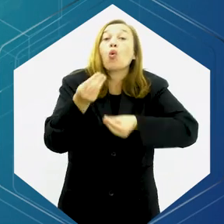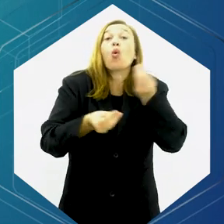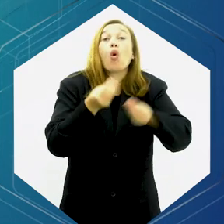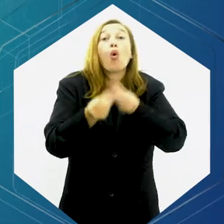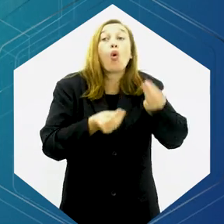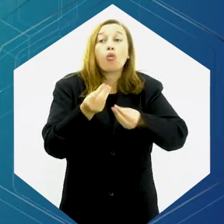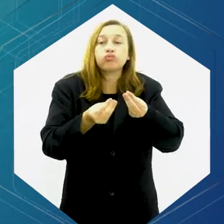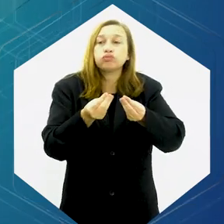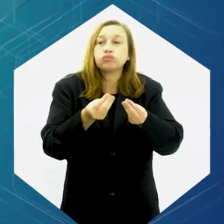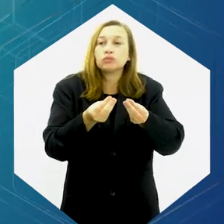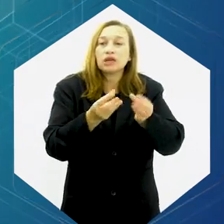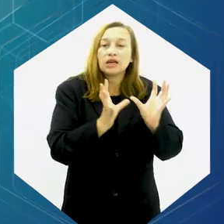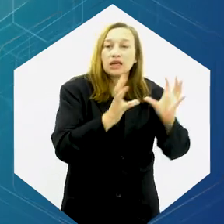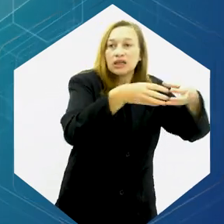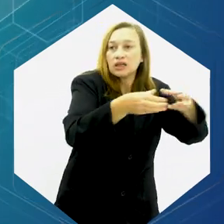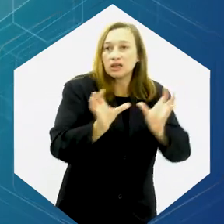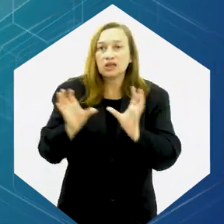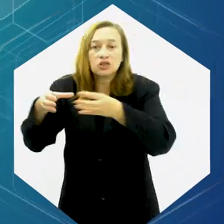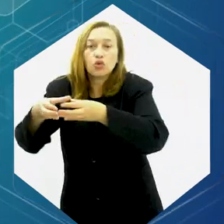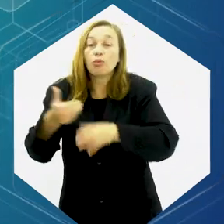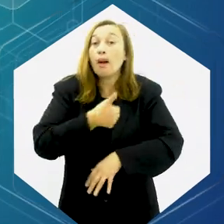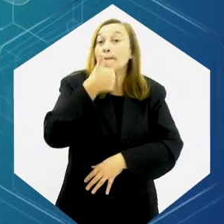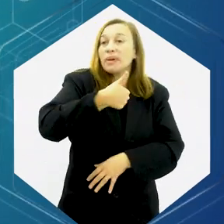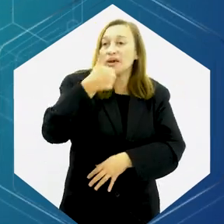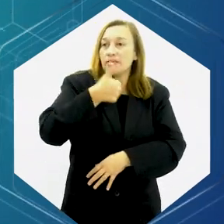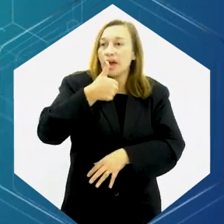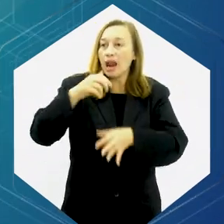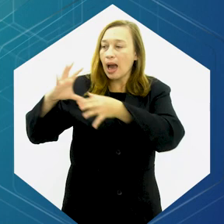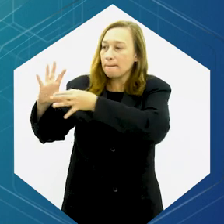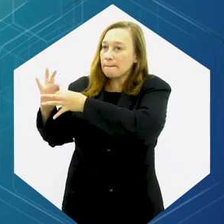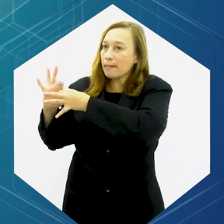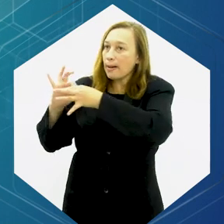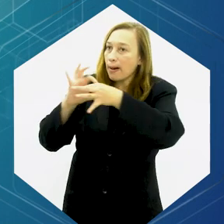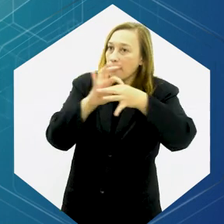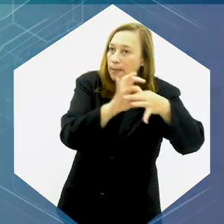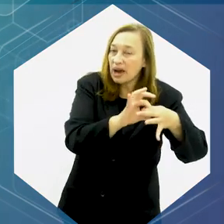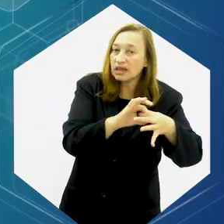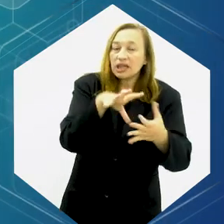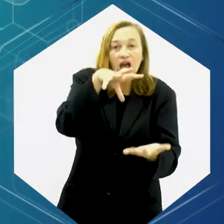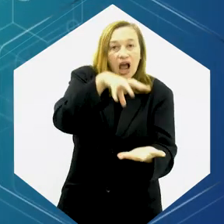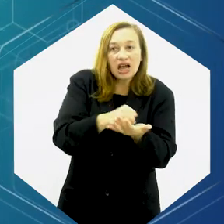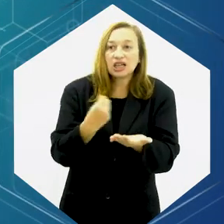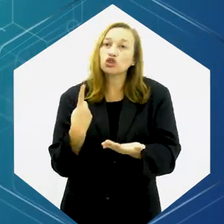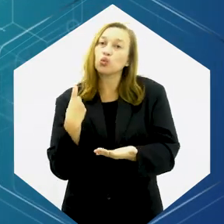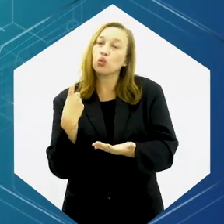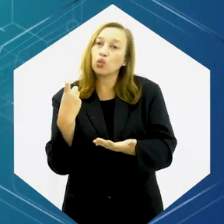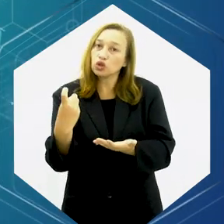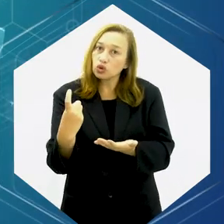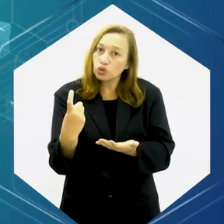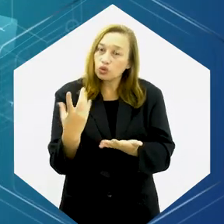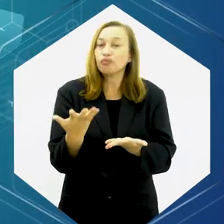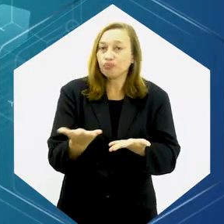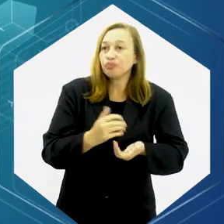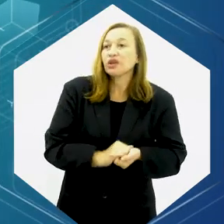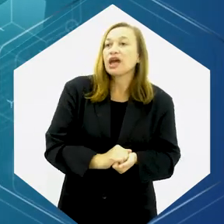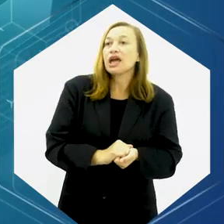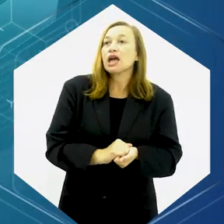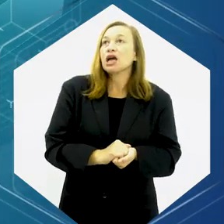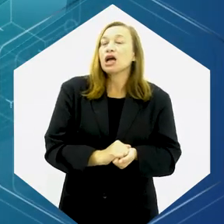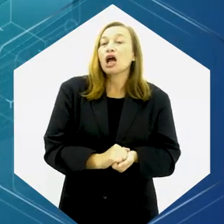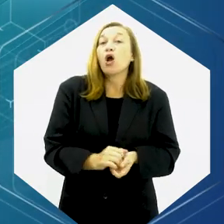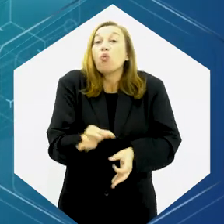né O que a gente chama dessa corte ah primeiro a nossa linha de base é sempre o cadastro único o cadastro